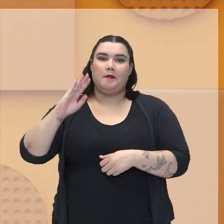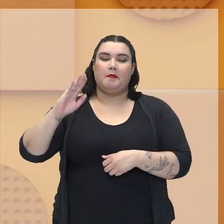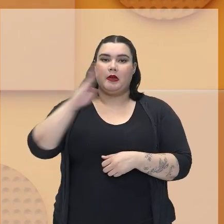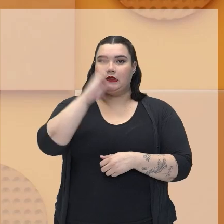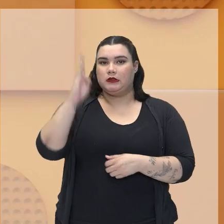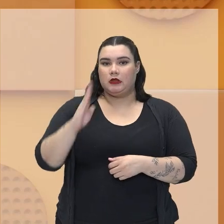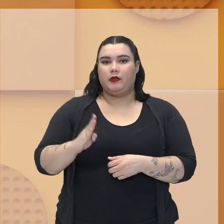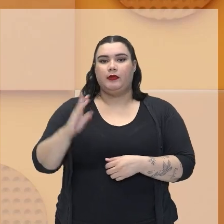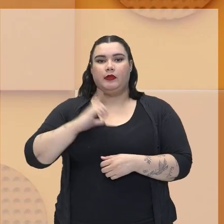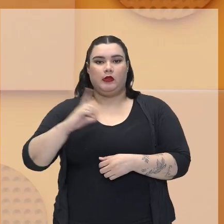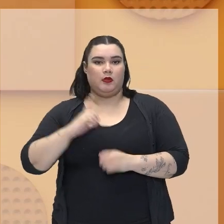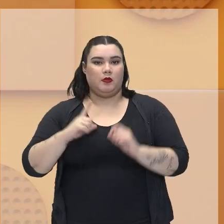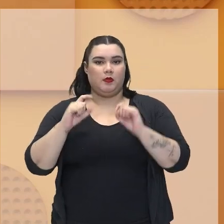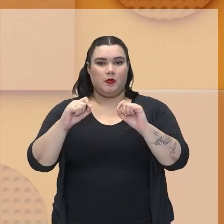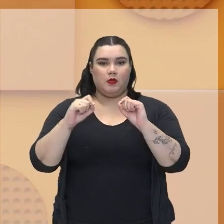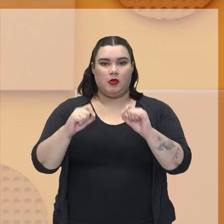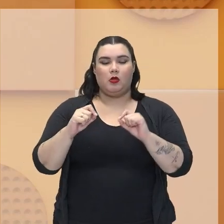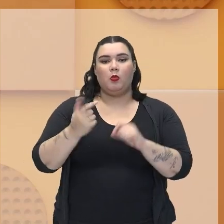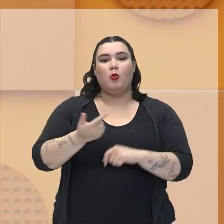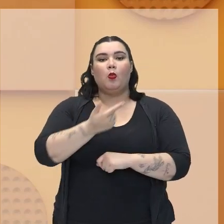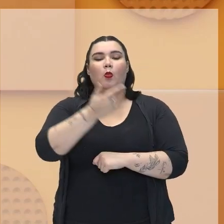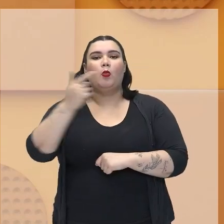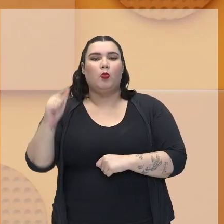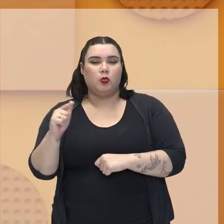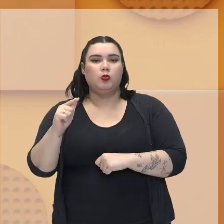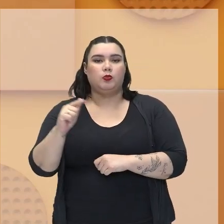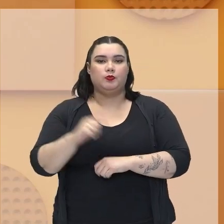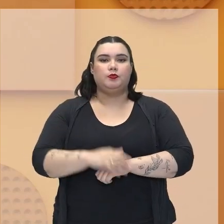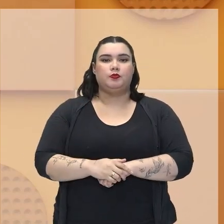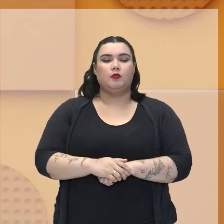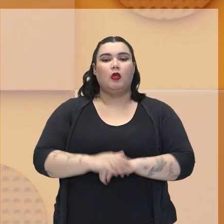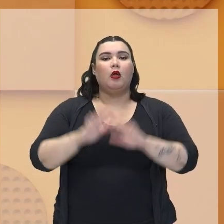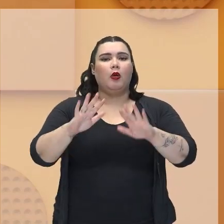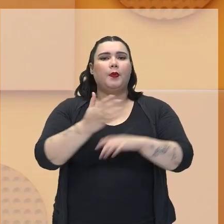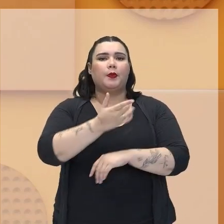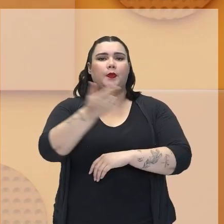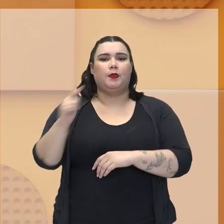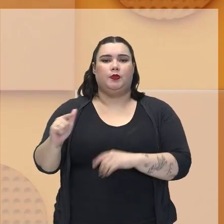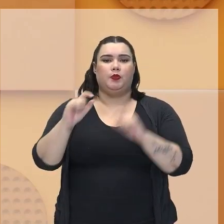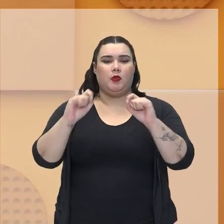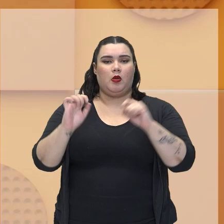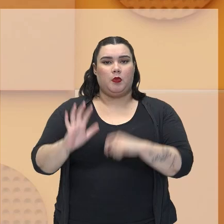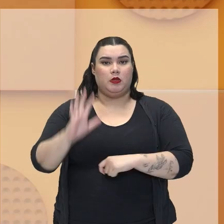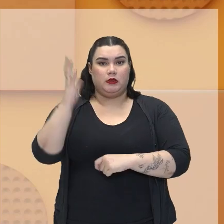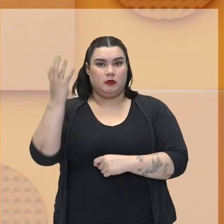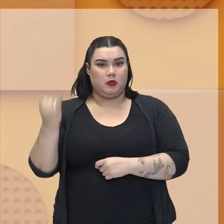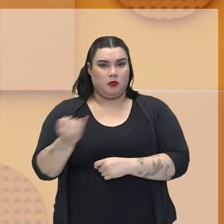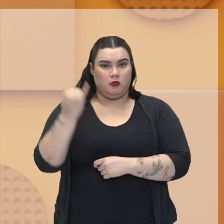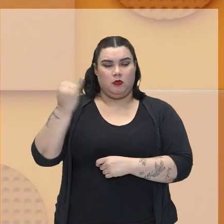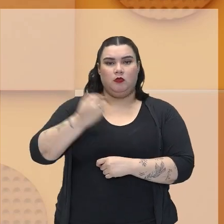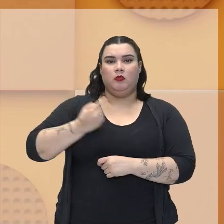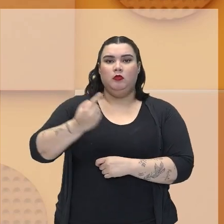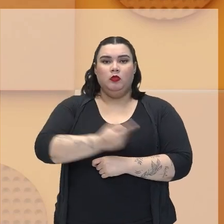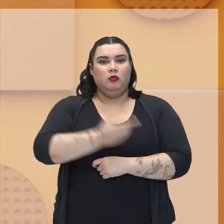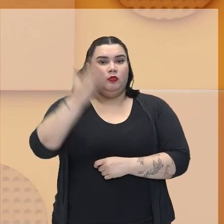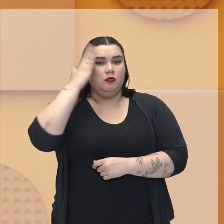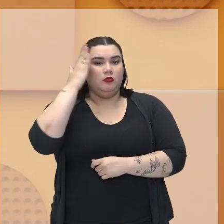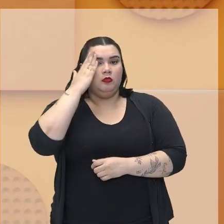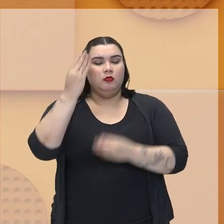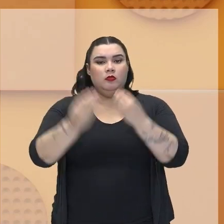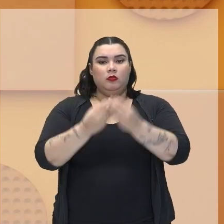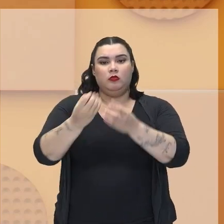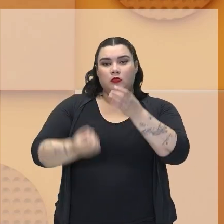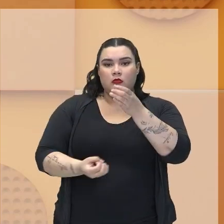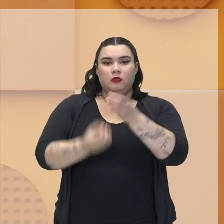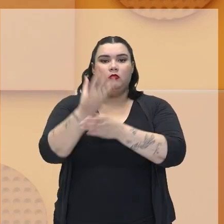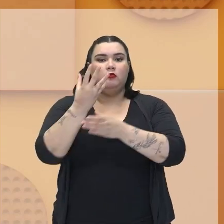gente? Outro evento importante para a gente entender como que surgiu também o embrião, porque viria